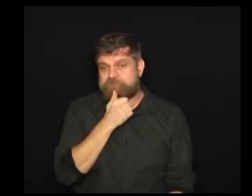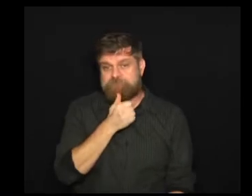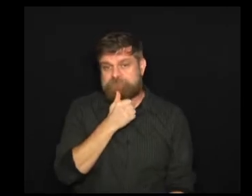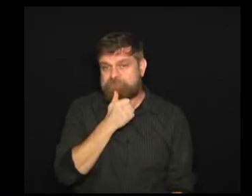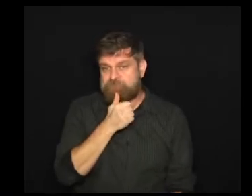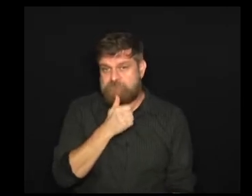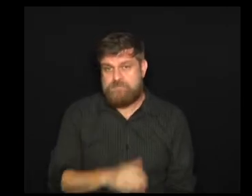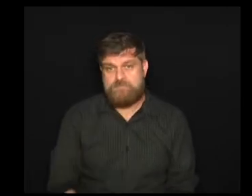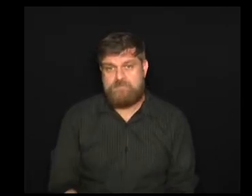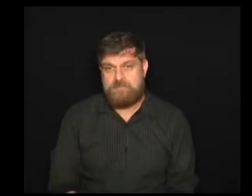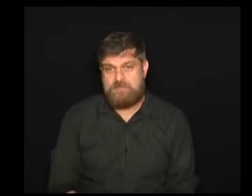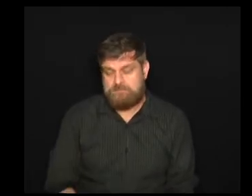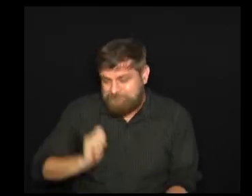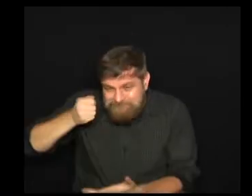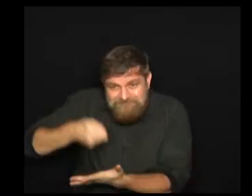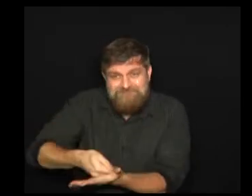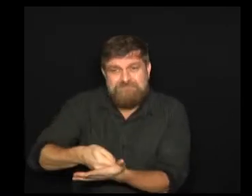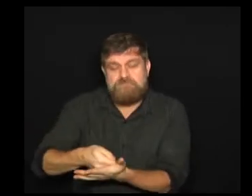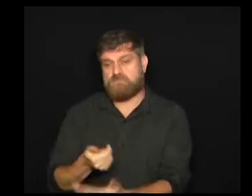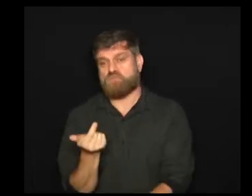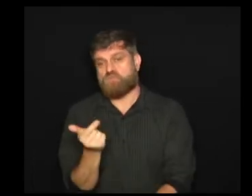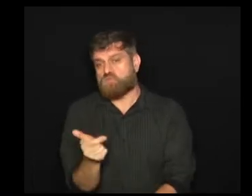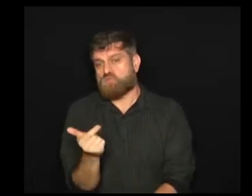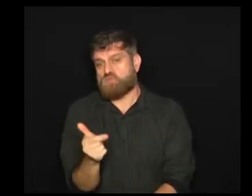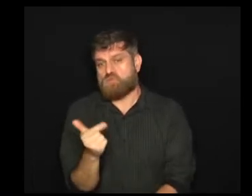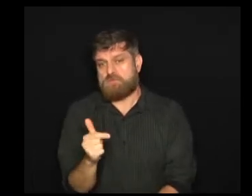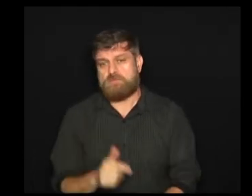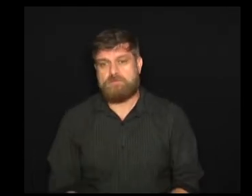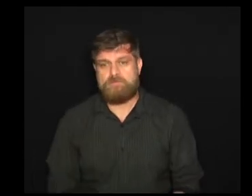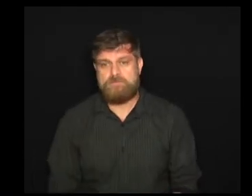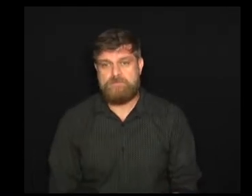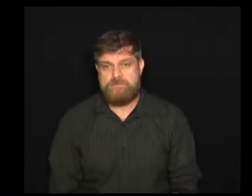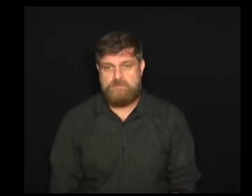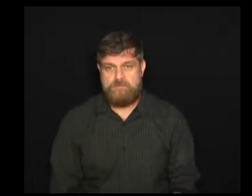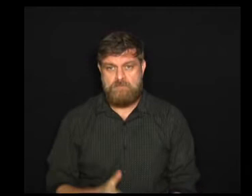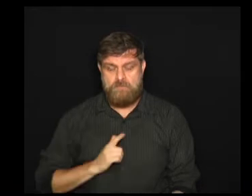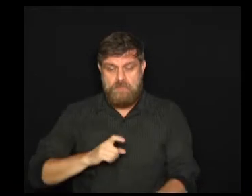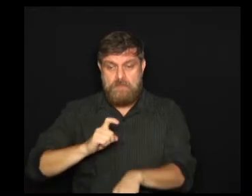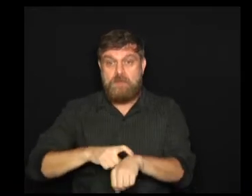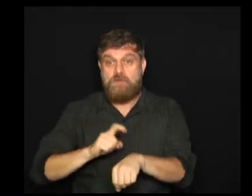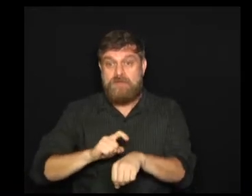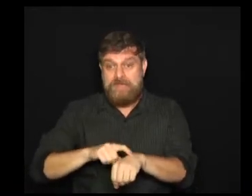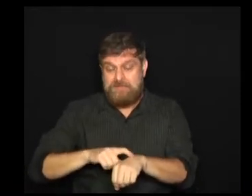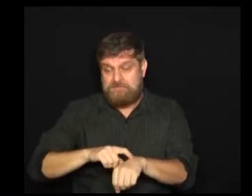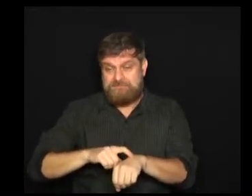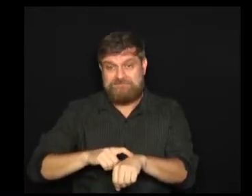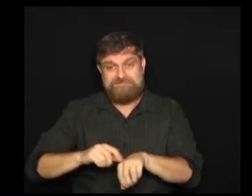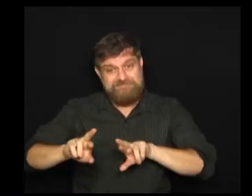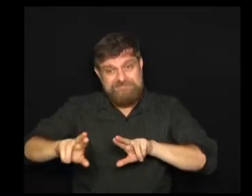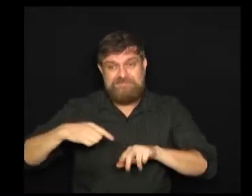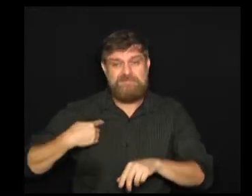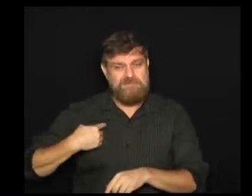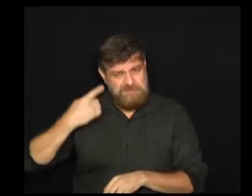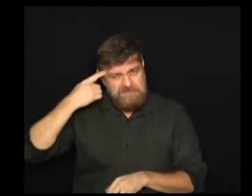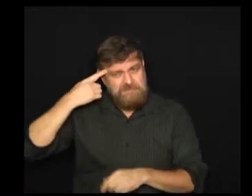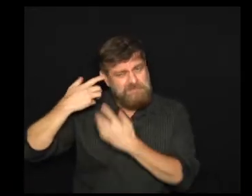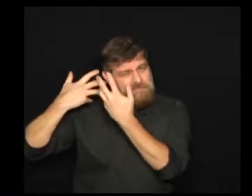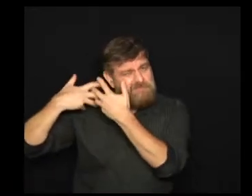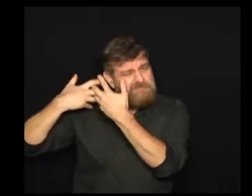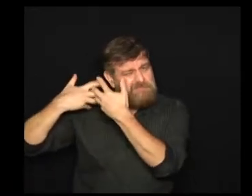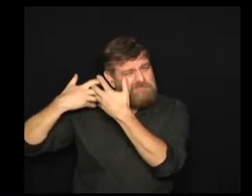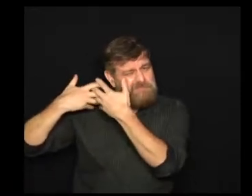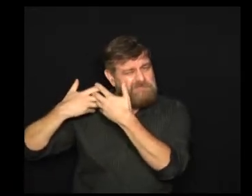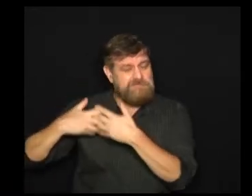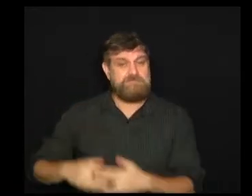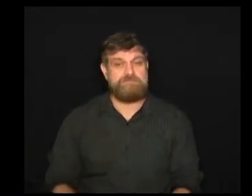nenhuma definição, né, para suprir esse horário fora. mas já estamos pensando também, tá?